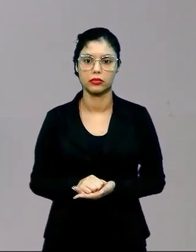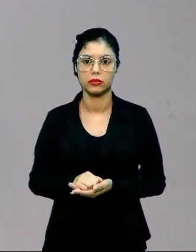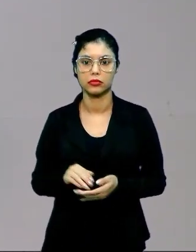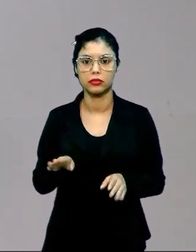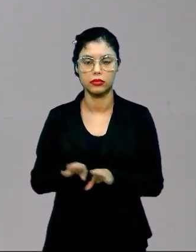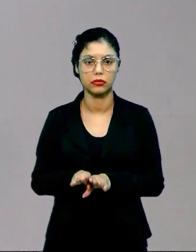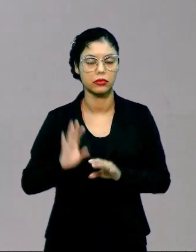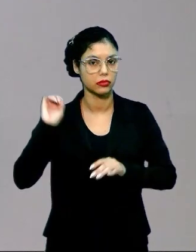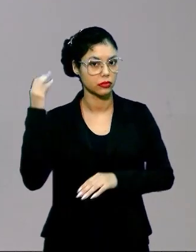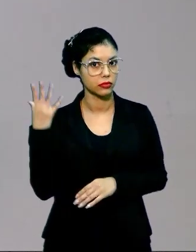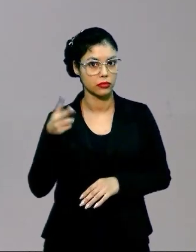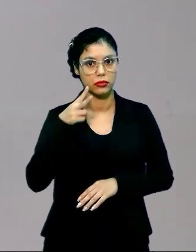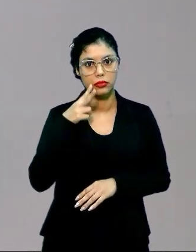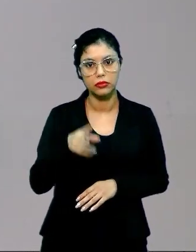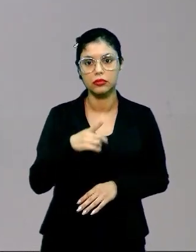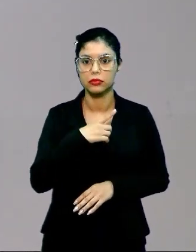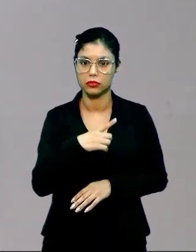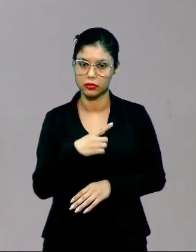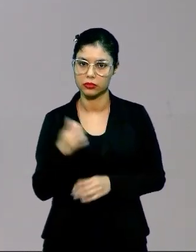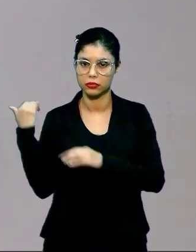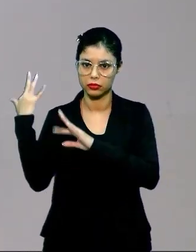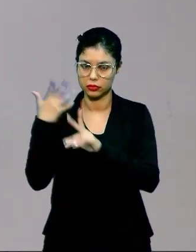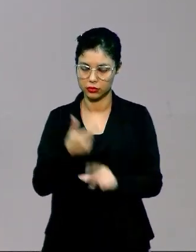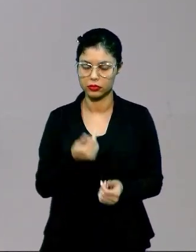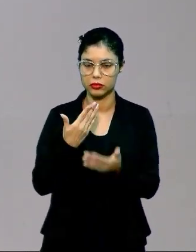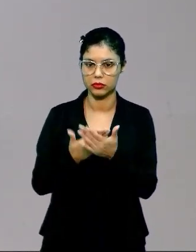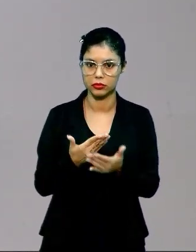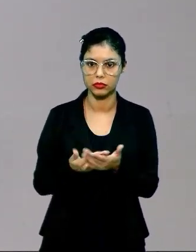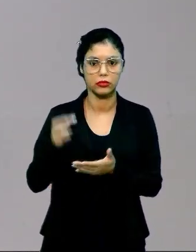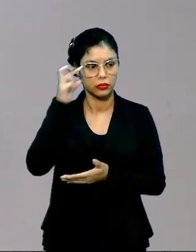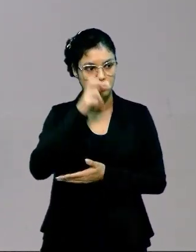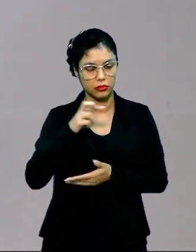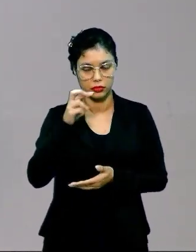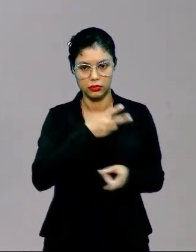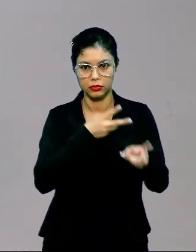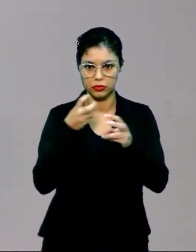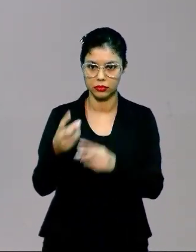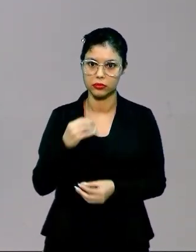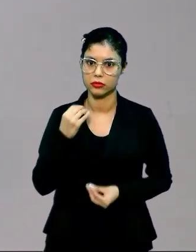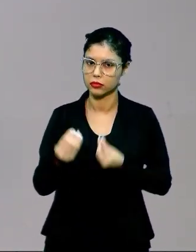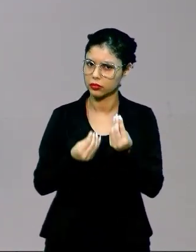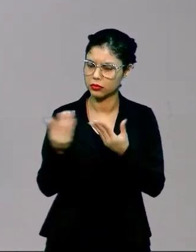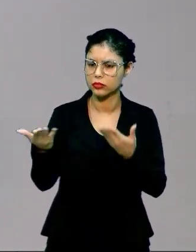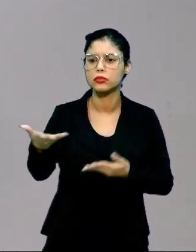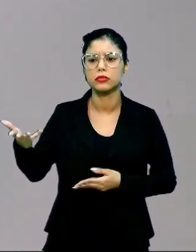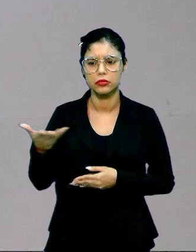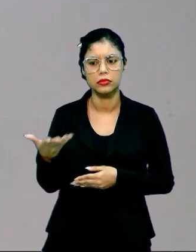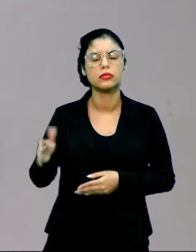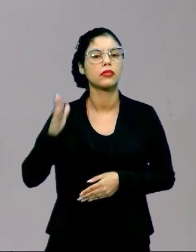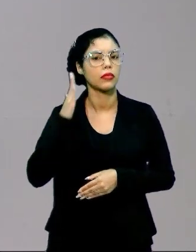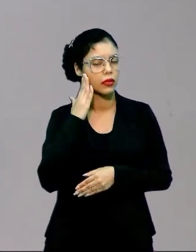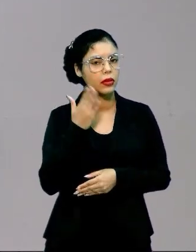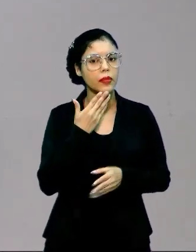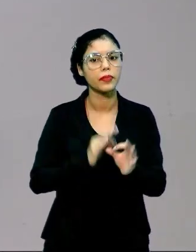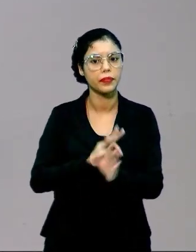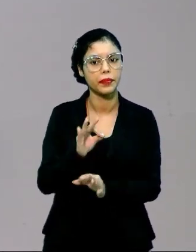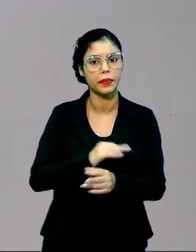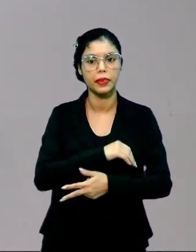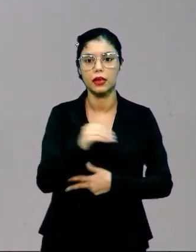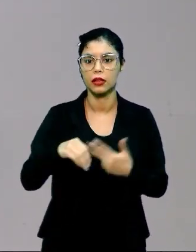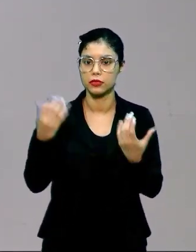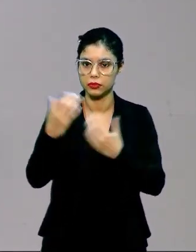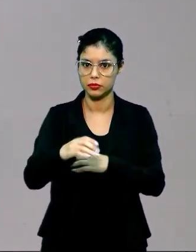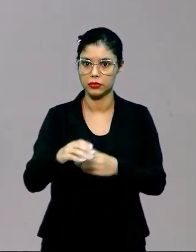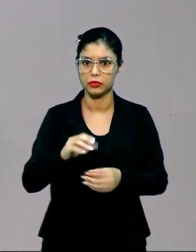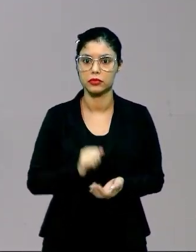Beleza? Caso você tenha dúvidas, reveja essa aula, analisa bem, porque com base nisso você vai estar se preparando para concursos